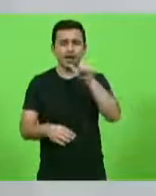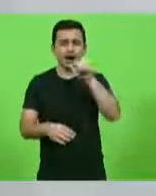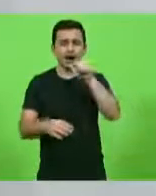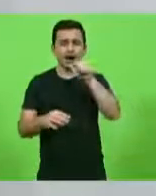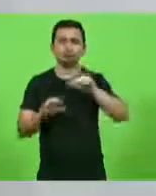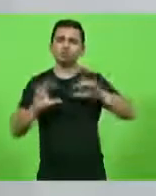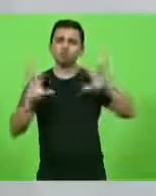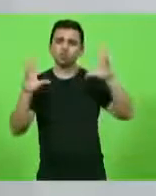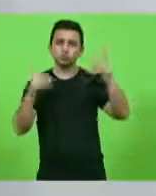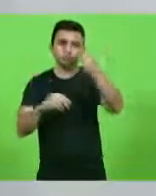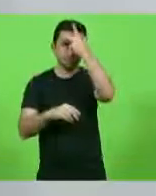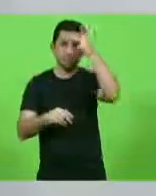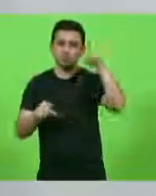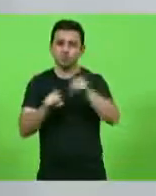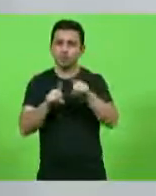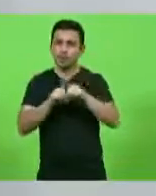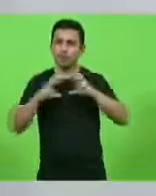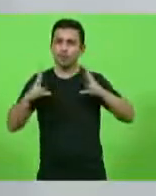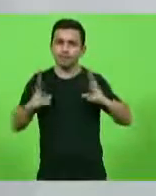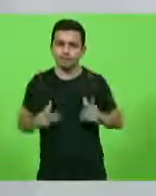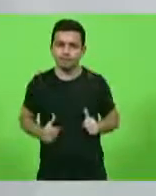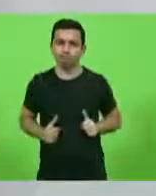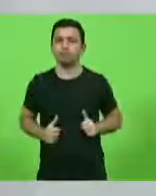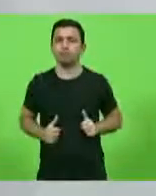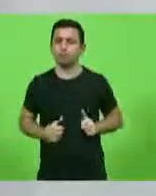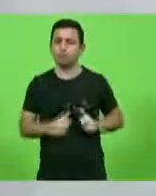a universalização do saneamento básico.